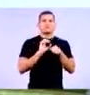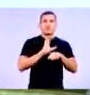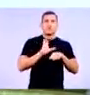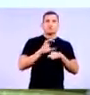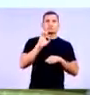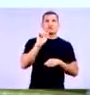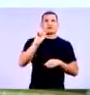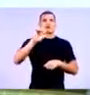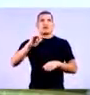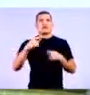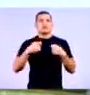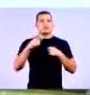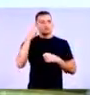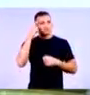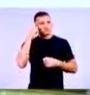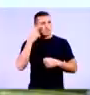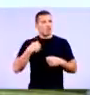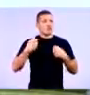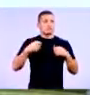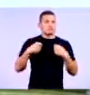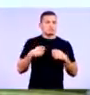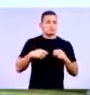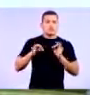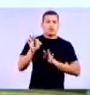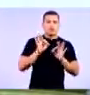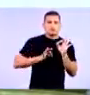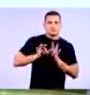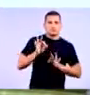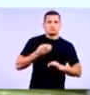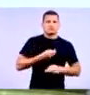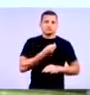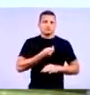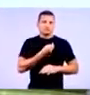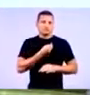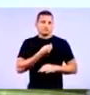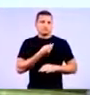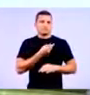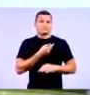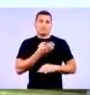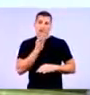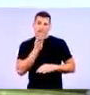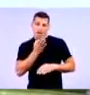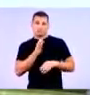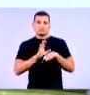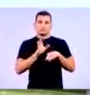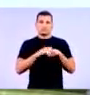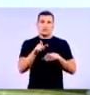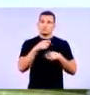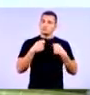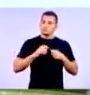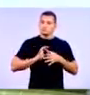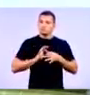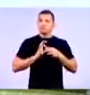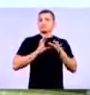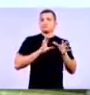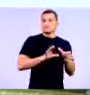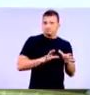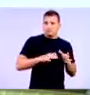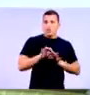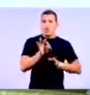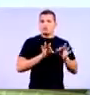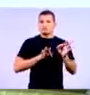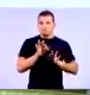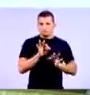que pensar, bom, é necessário organizar a minha vida para esse curso. Então você tem que estar disponível para organizar-se